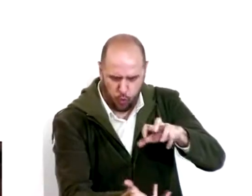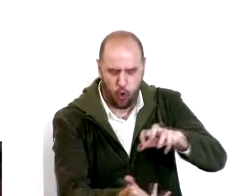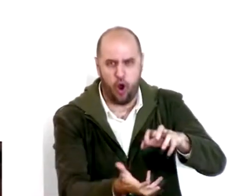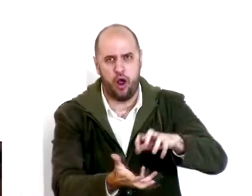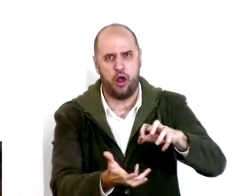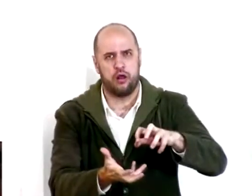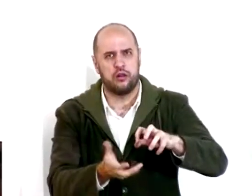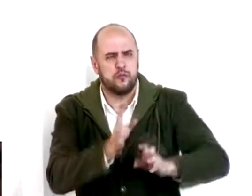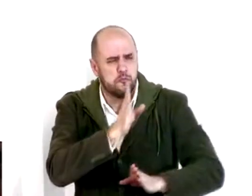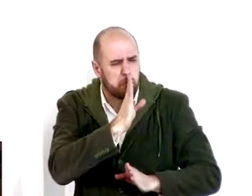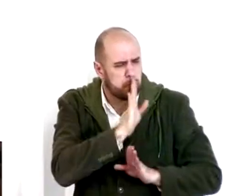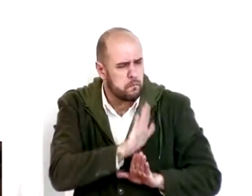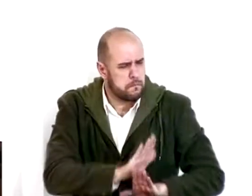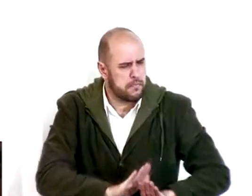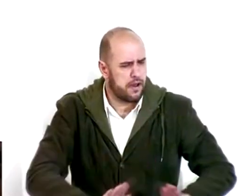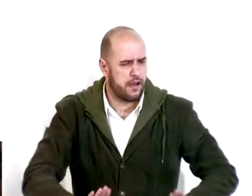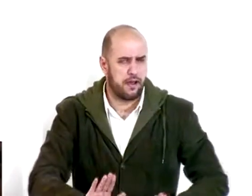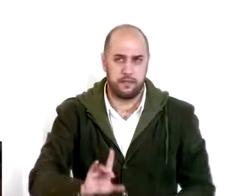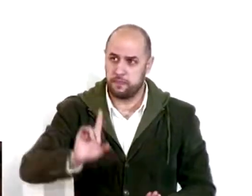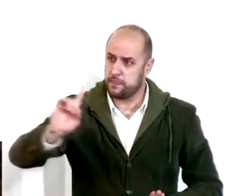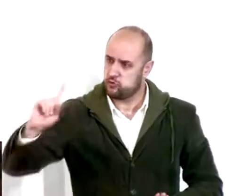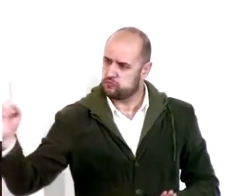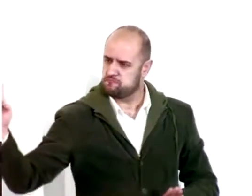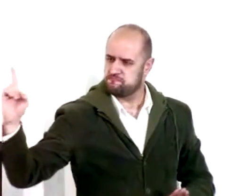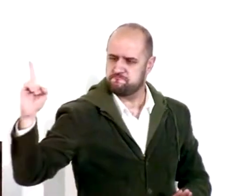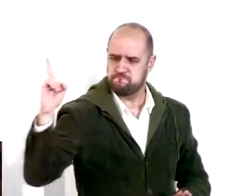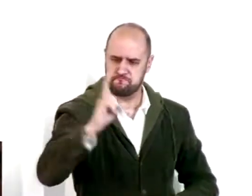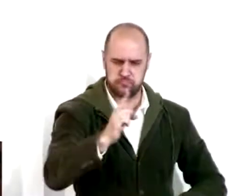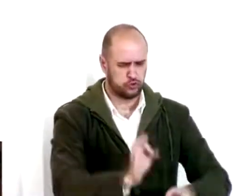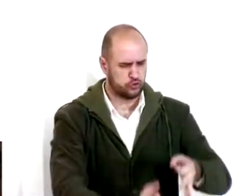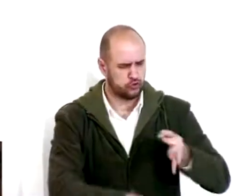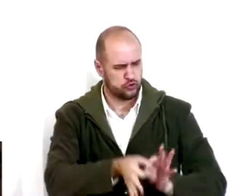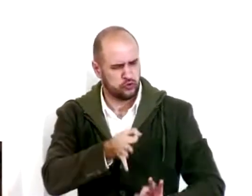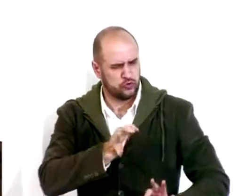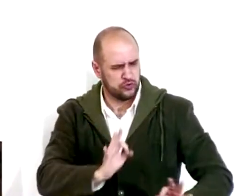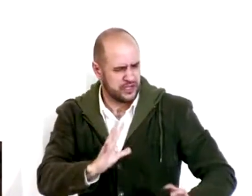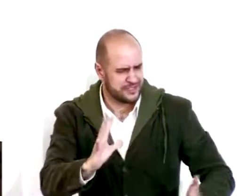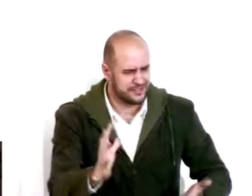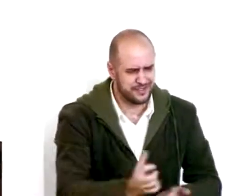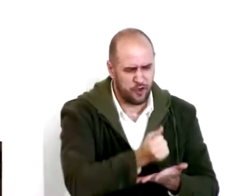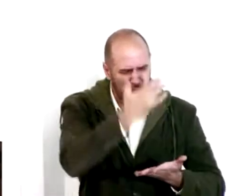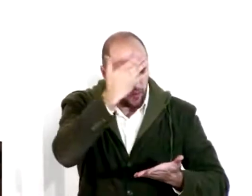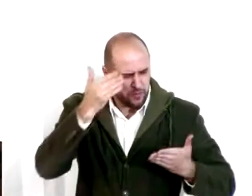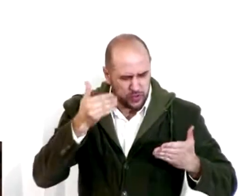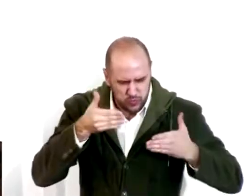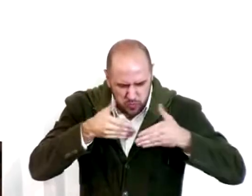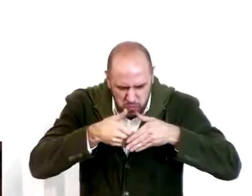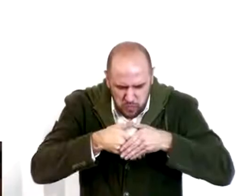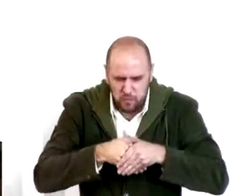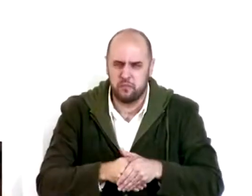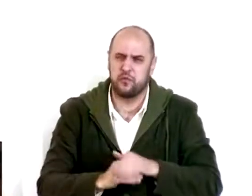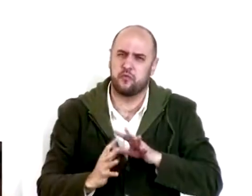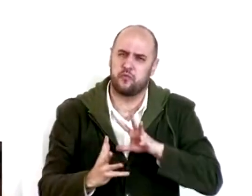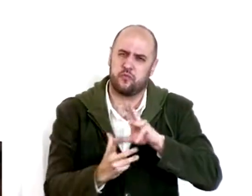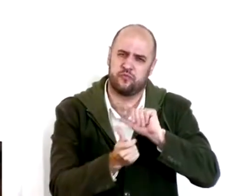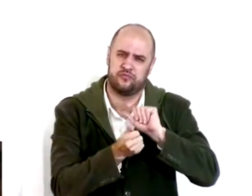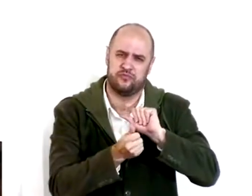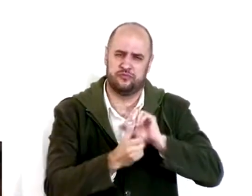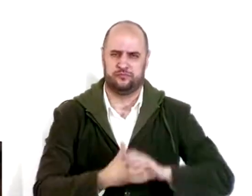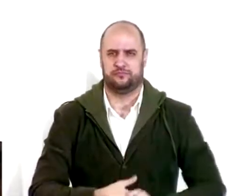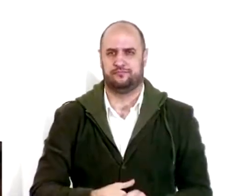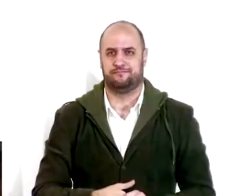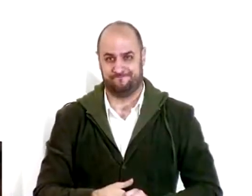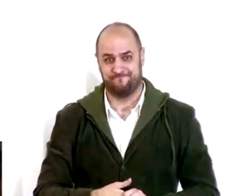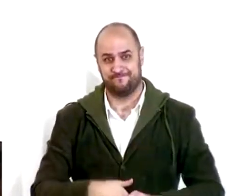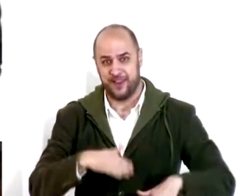ao levantar Deus para julgar e salvar todos os humildes da terra. Esses são alguns dos